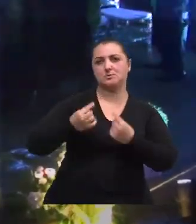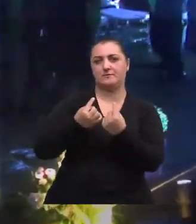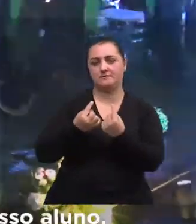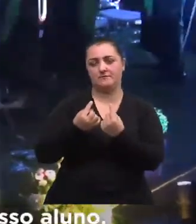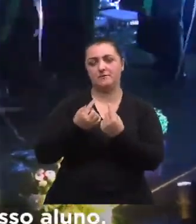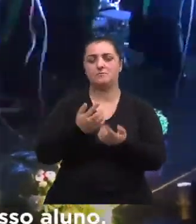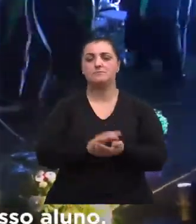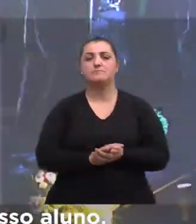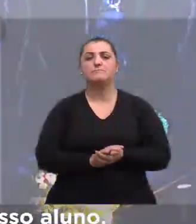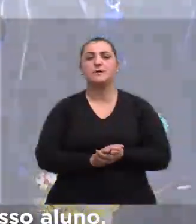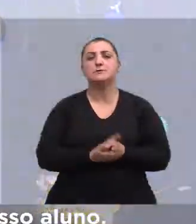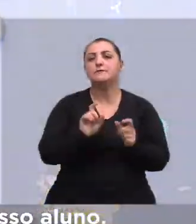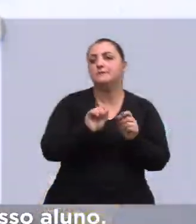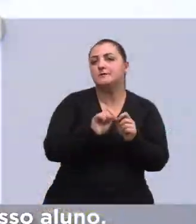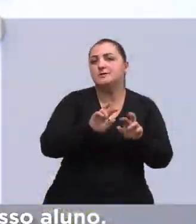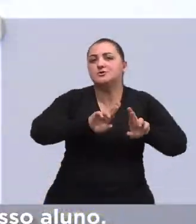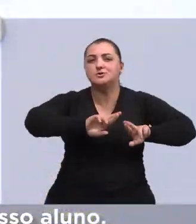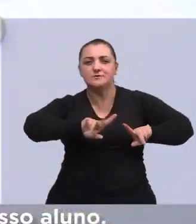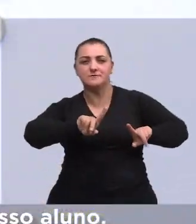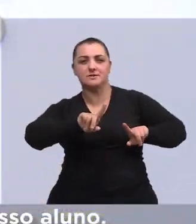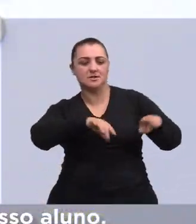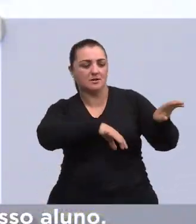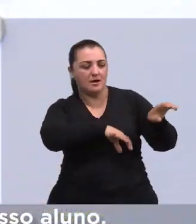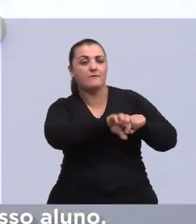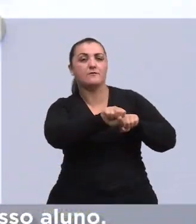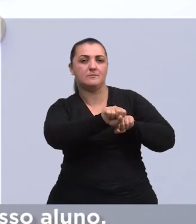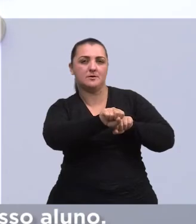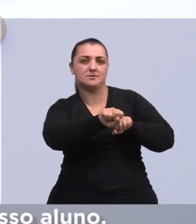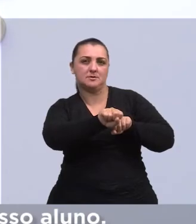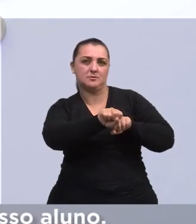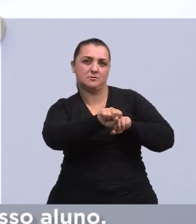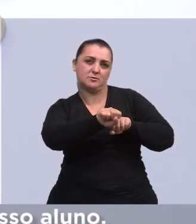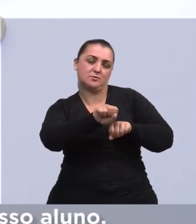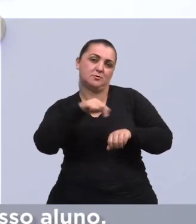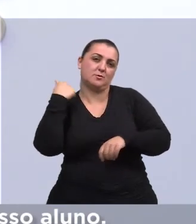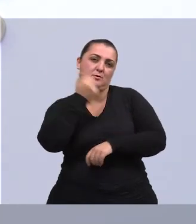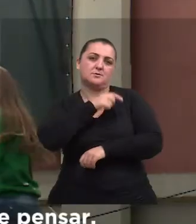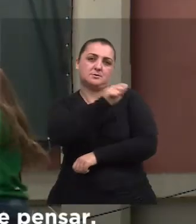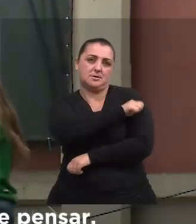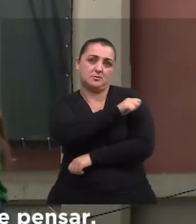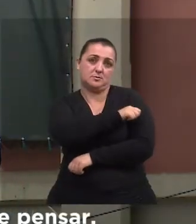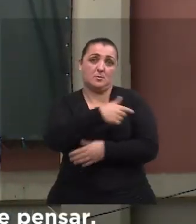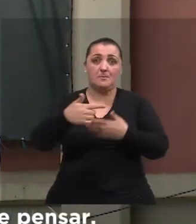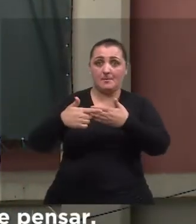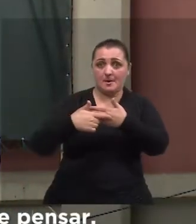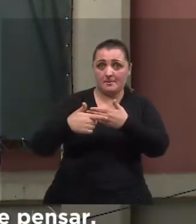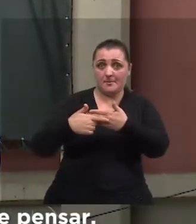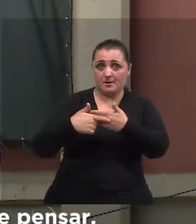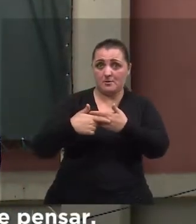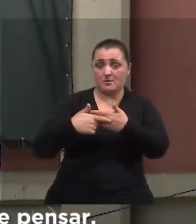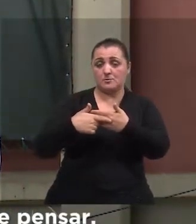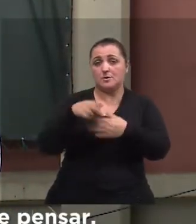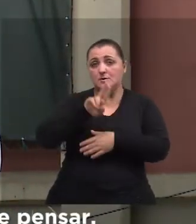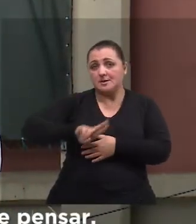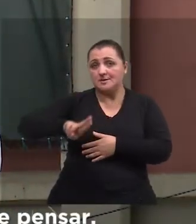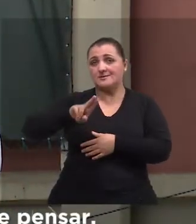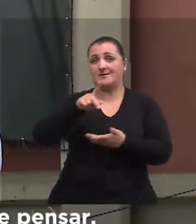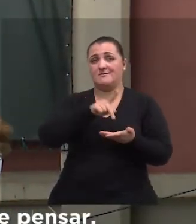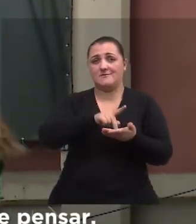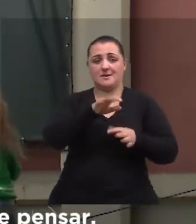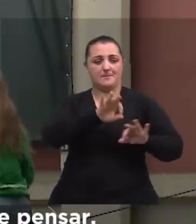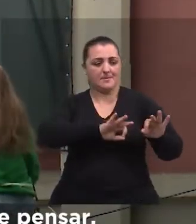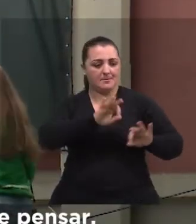desafio de fazermos um diferencial na formação do nosso estudante e do nosso aluno. O papel da universidade, na verdade,